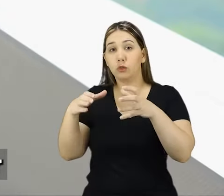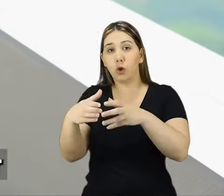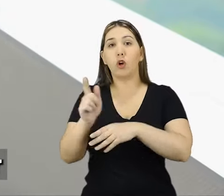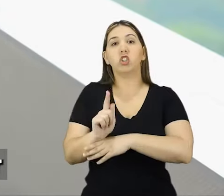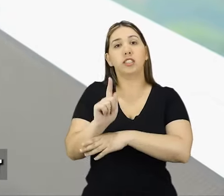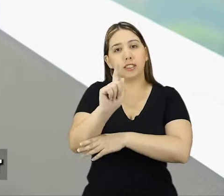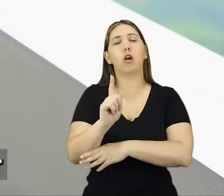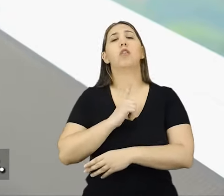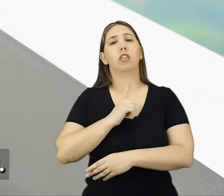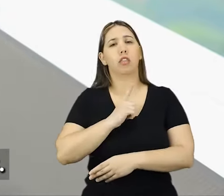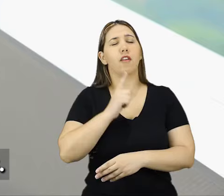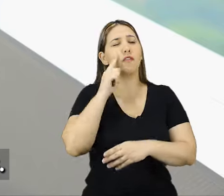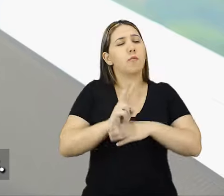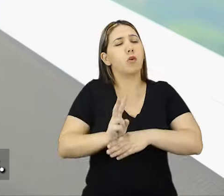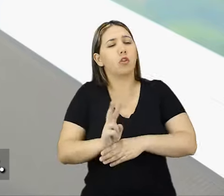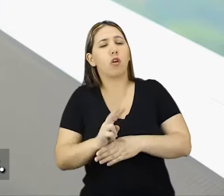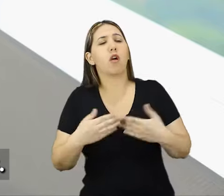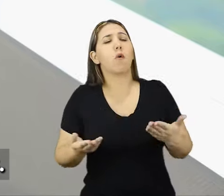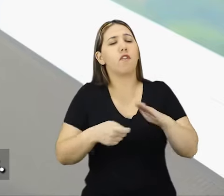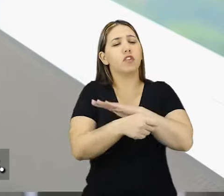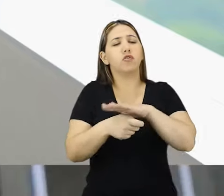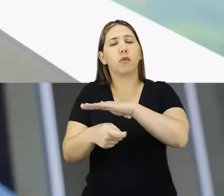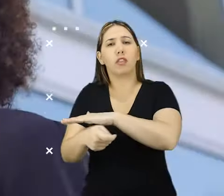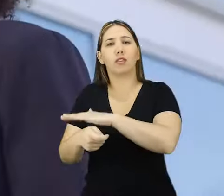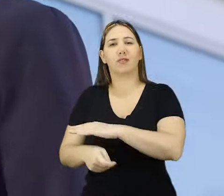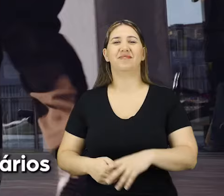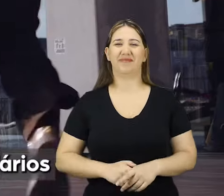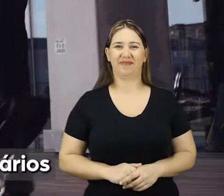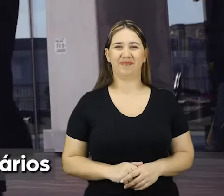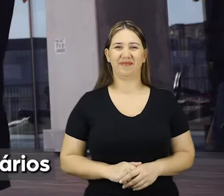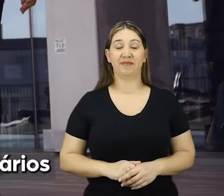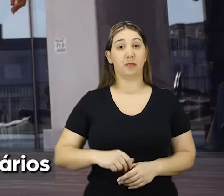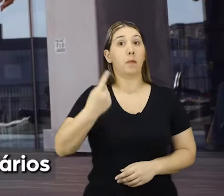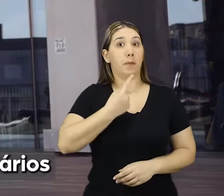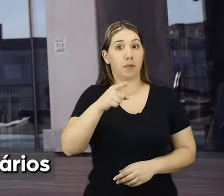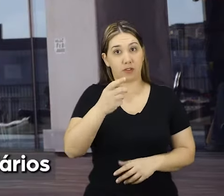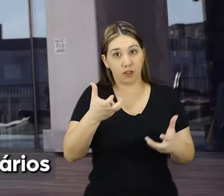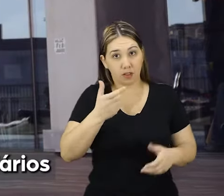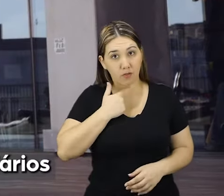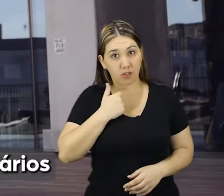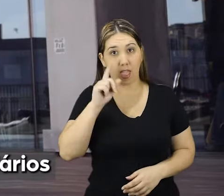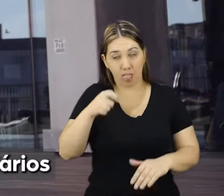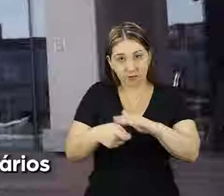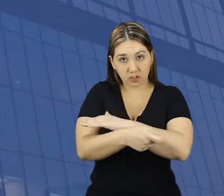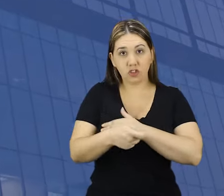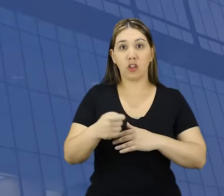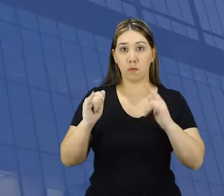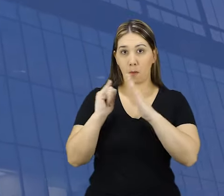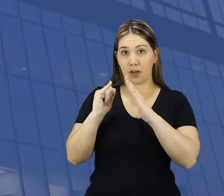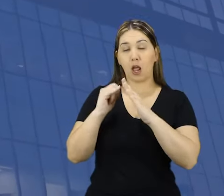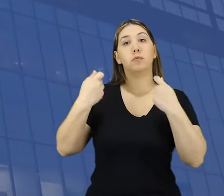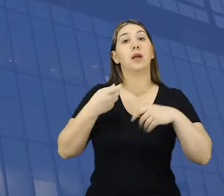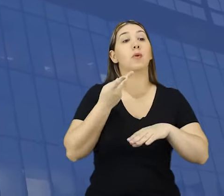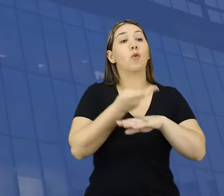especializada para selecionar e monitorar os investimentos que são feitos. O primeiro passo para investir em fundos imobiliários é procurar